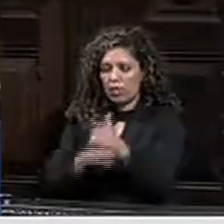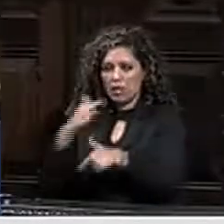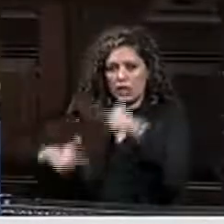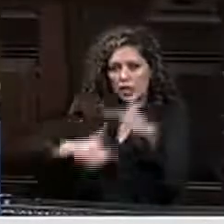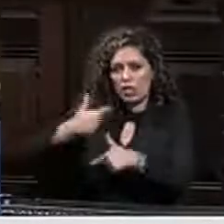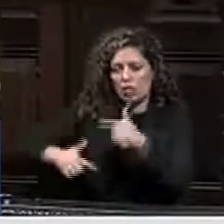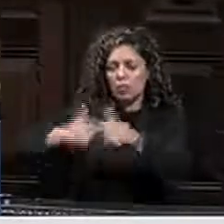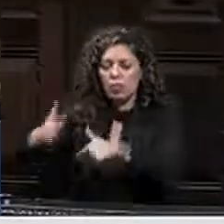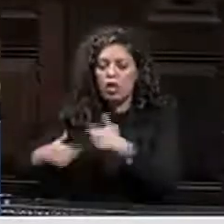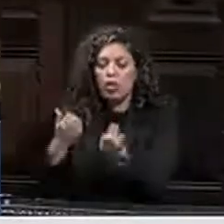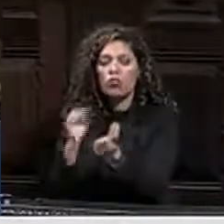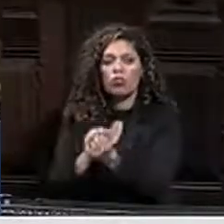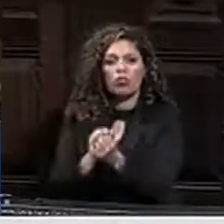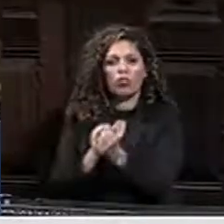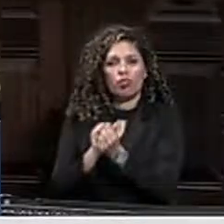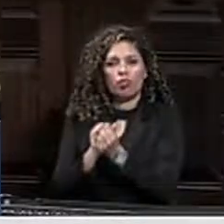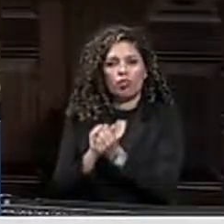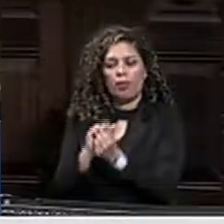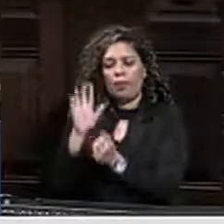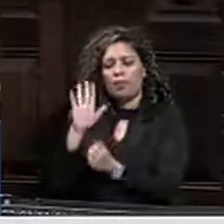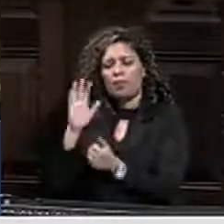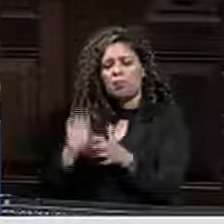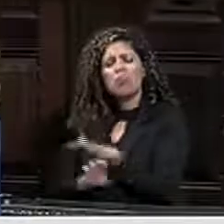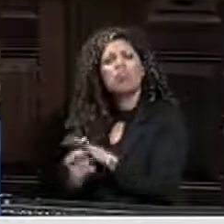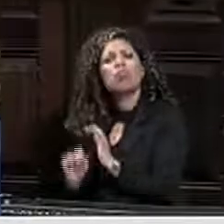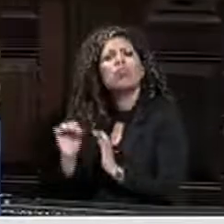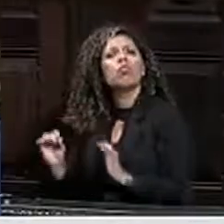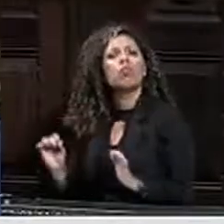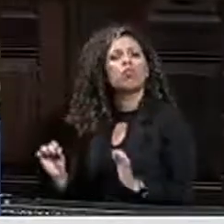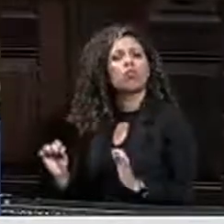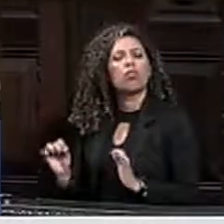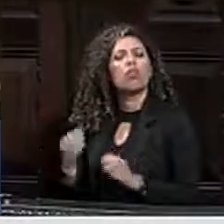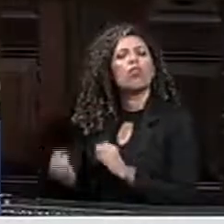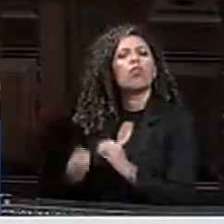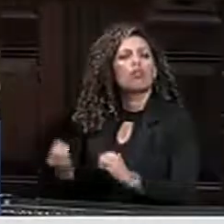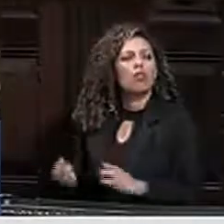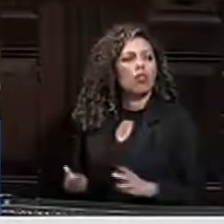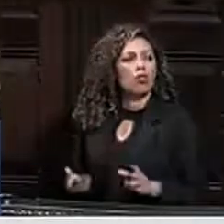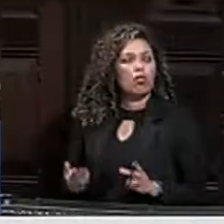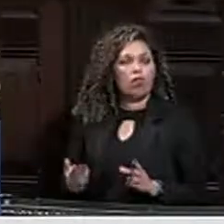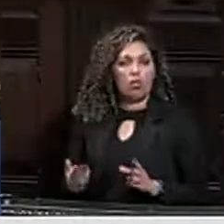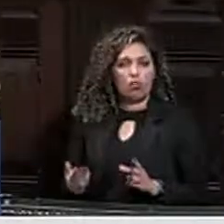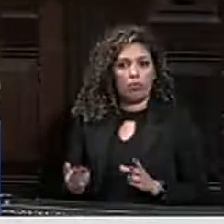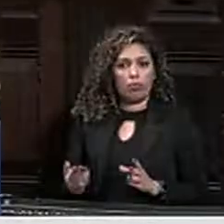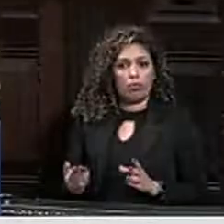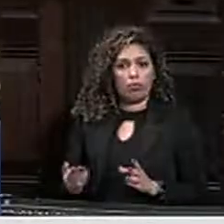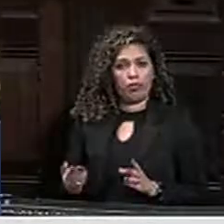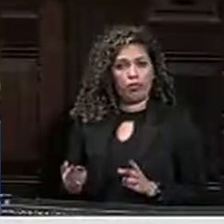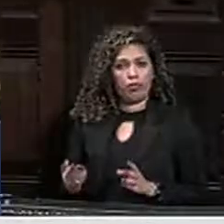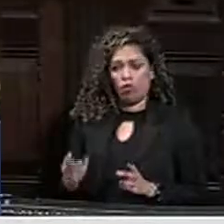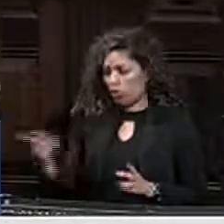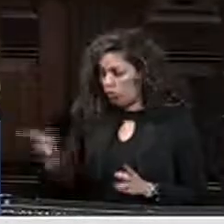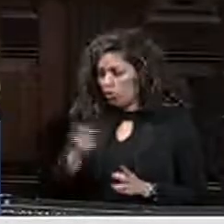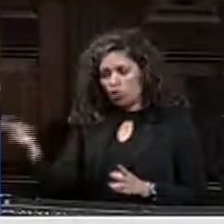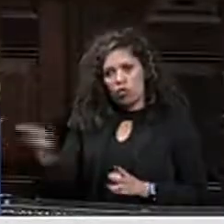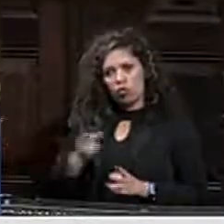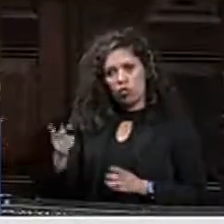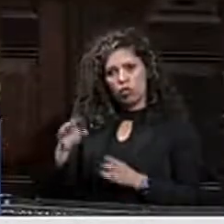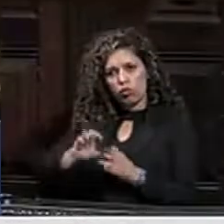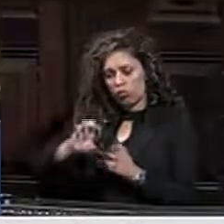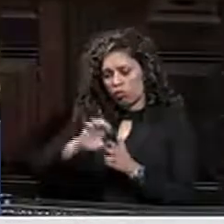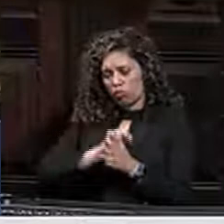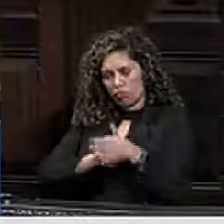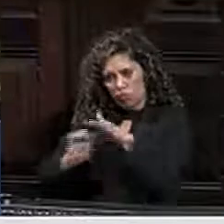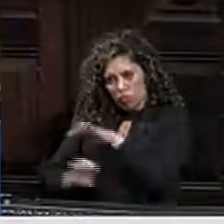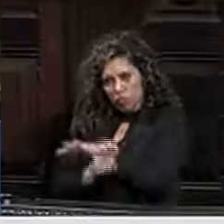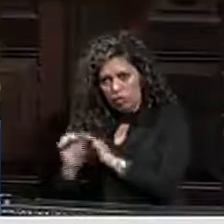da dívida ativa do Estado do Rio de Janeiro. Então por que a gente não começa a fazer a compensação naquilo